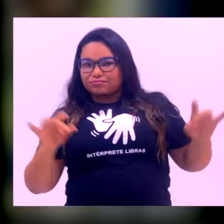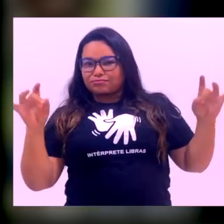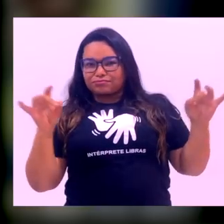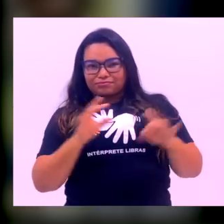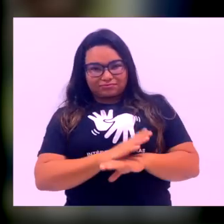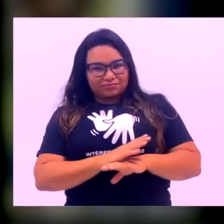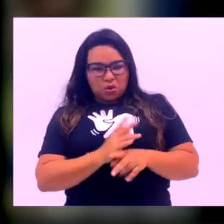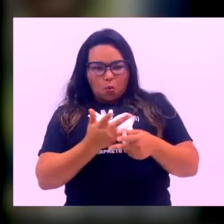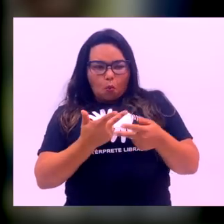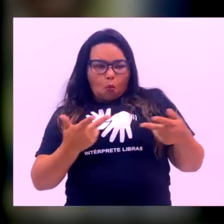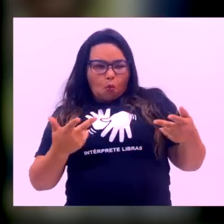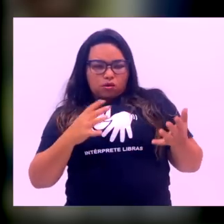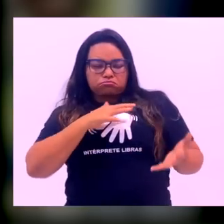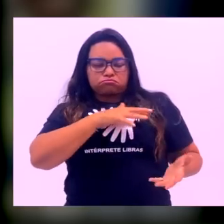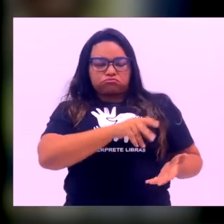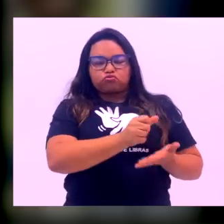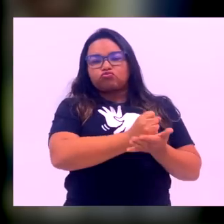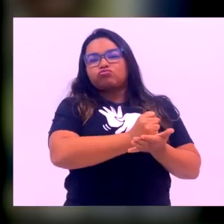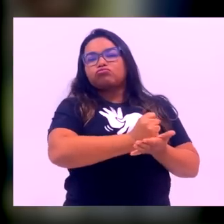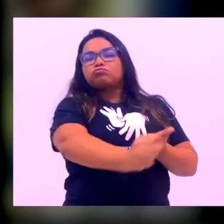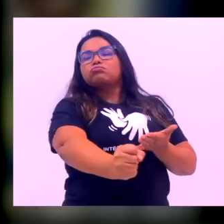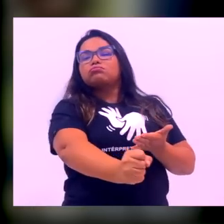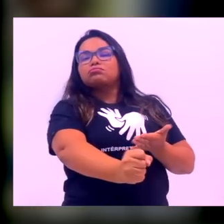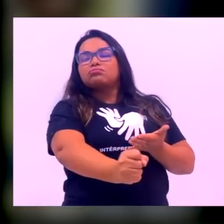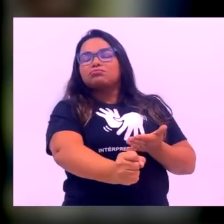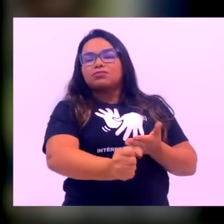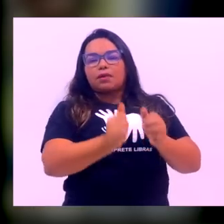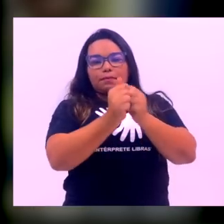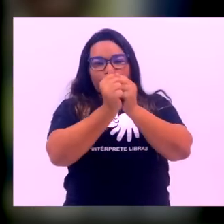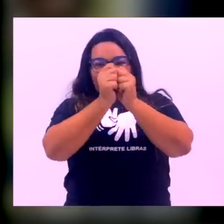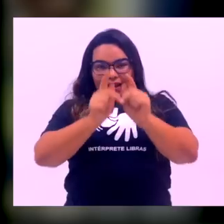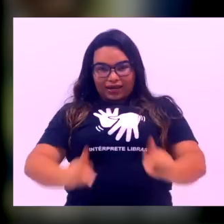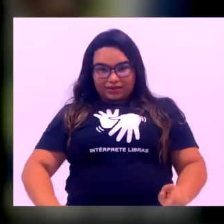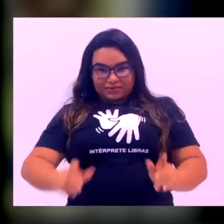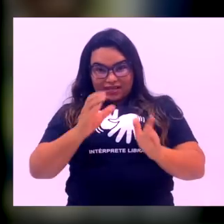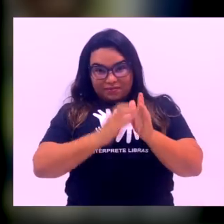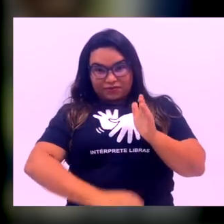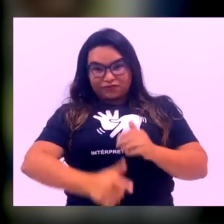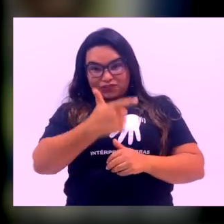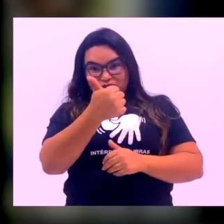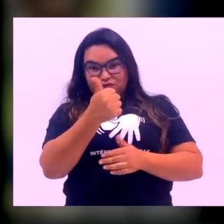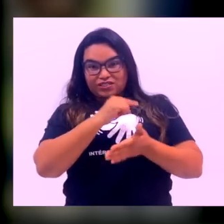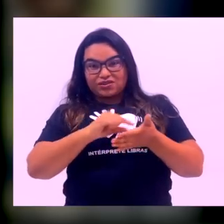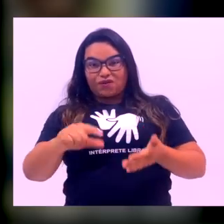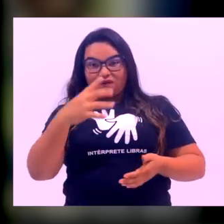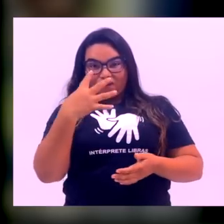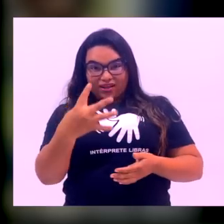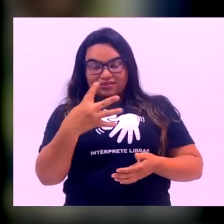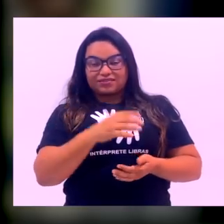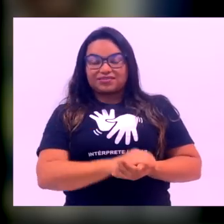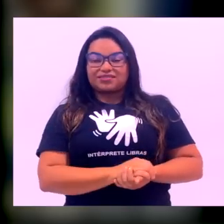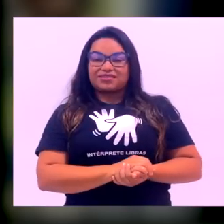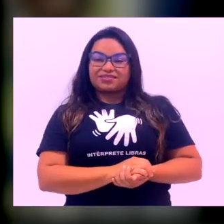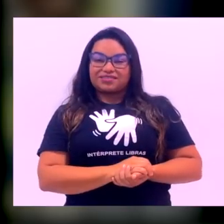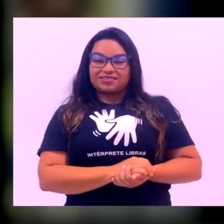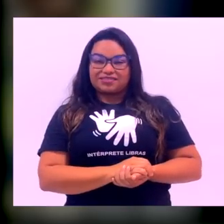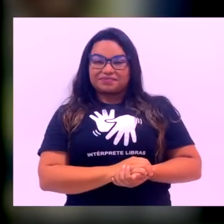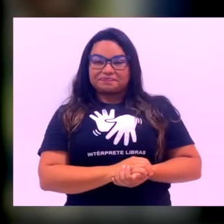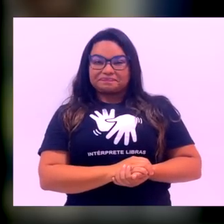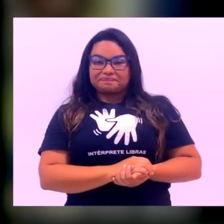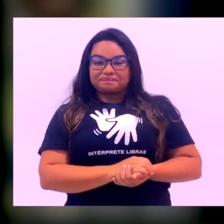dor, pois as primeiras coisas passaram. Apocalipse 21:4.